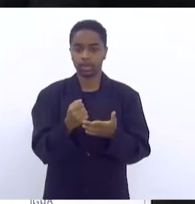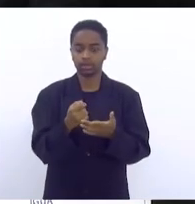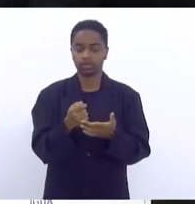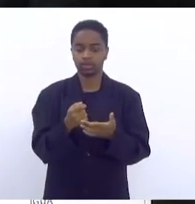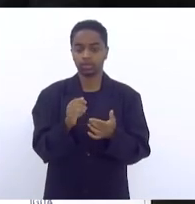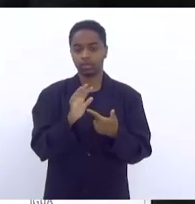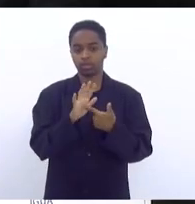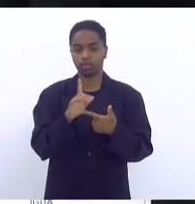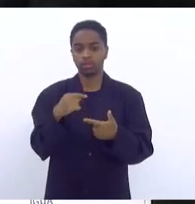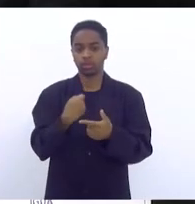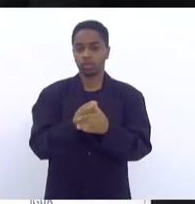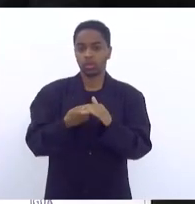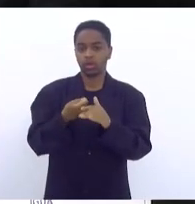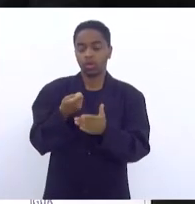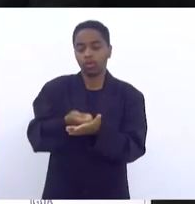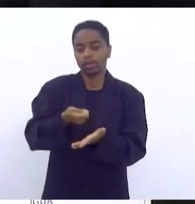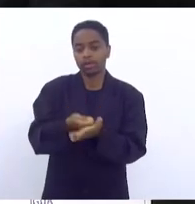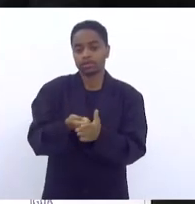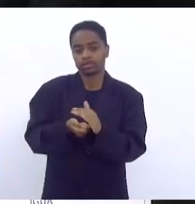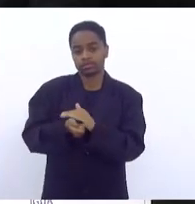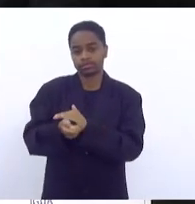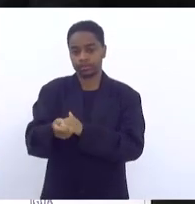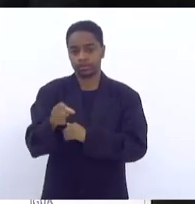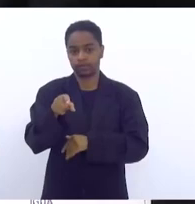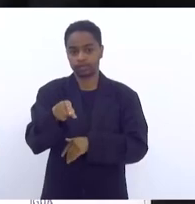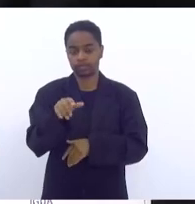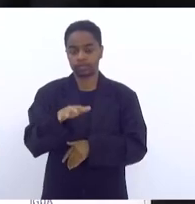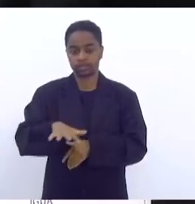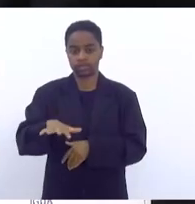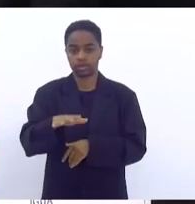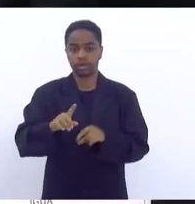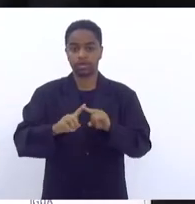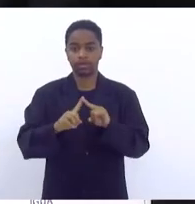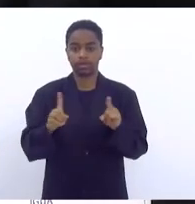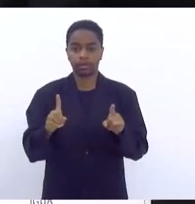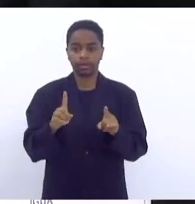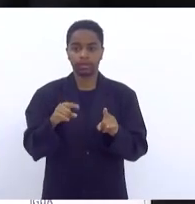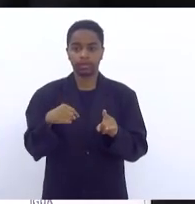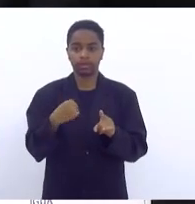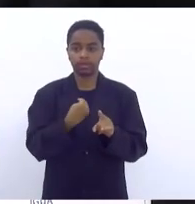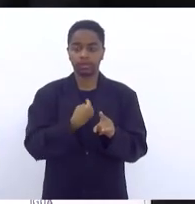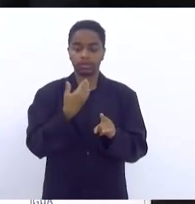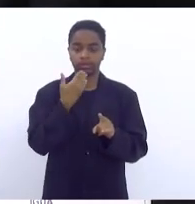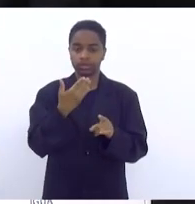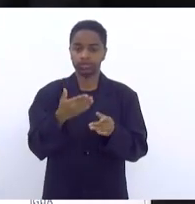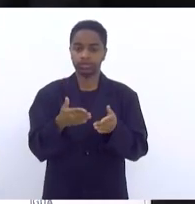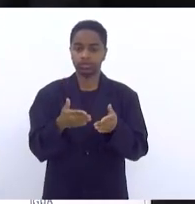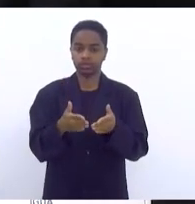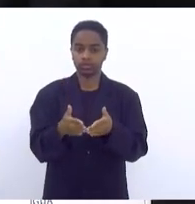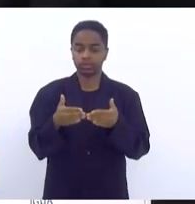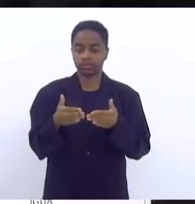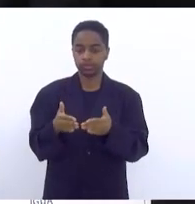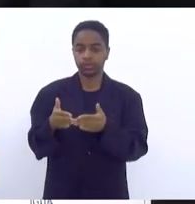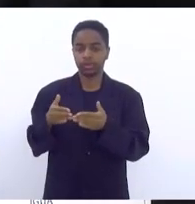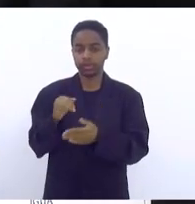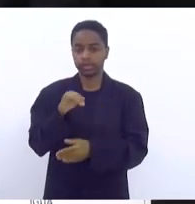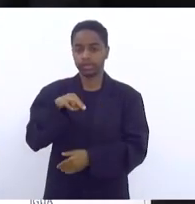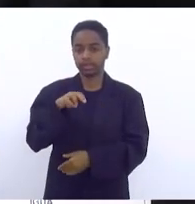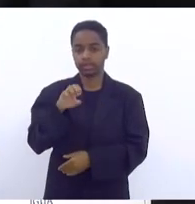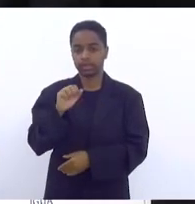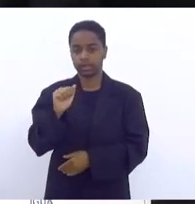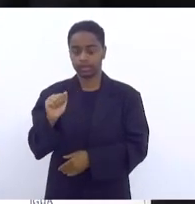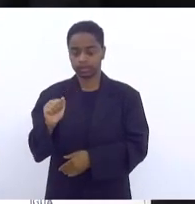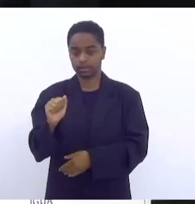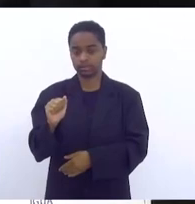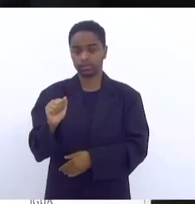obrigação investir para tanto a gente requereu licenças ao ao Inea